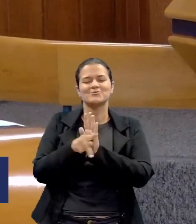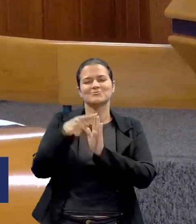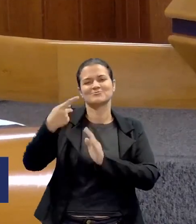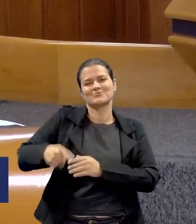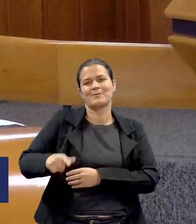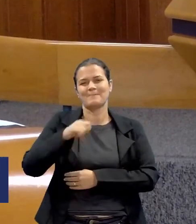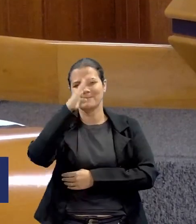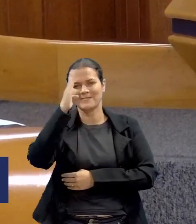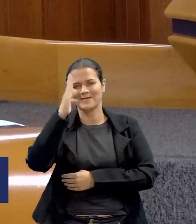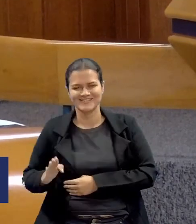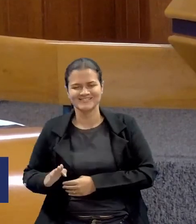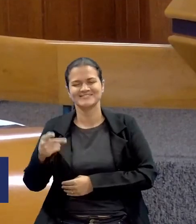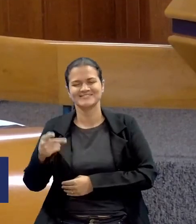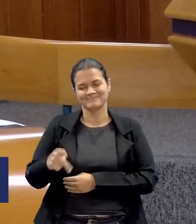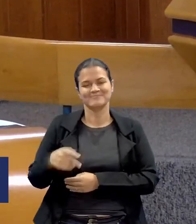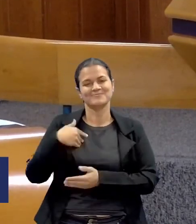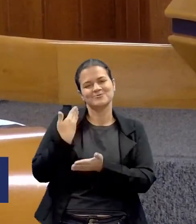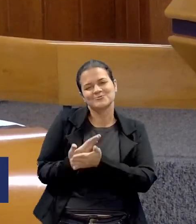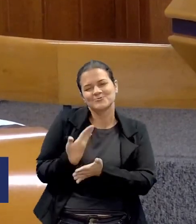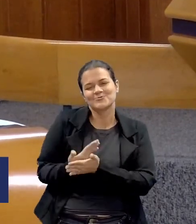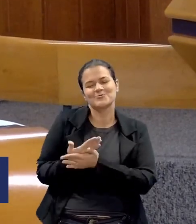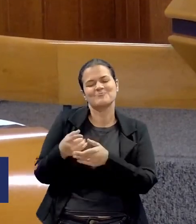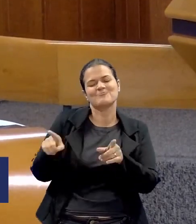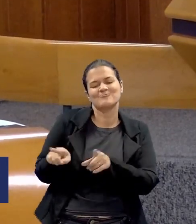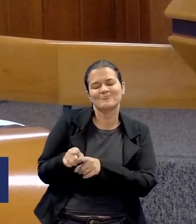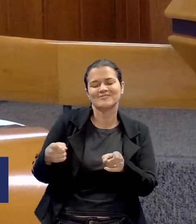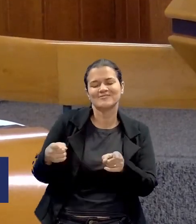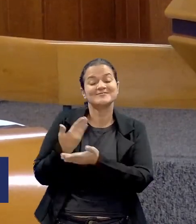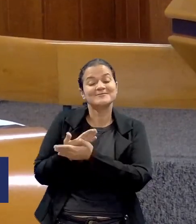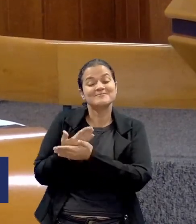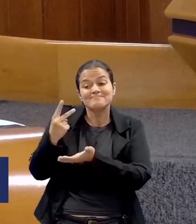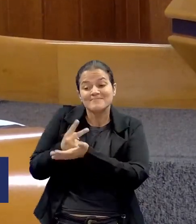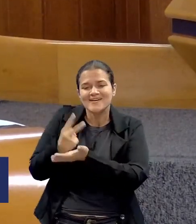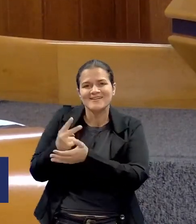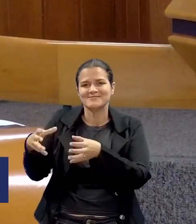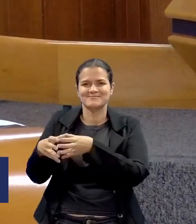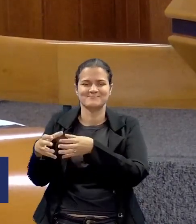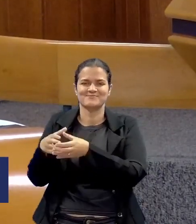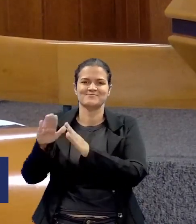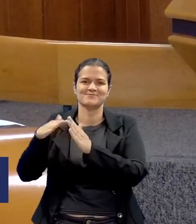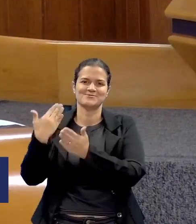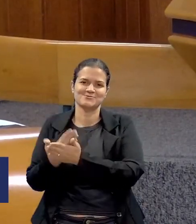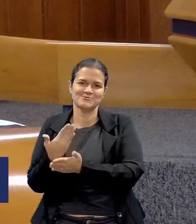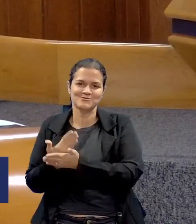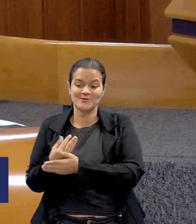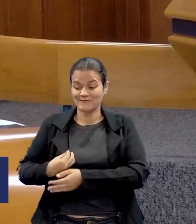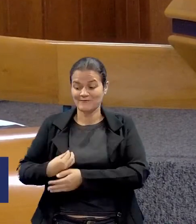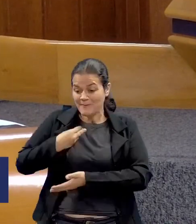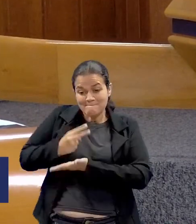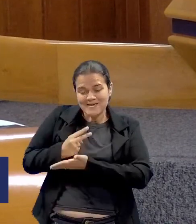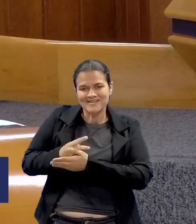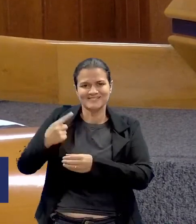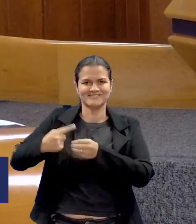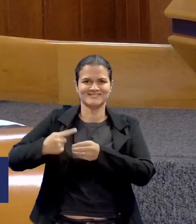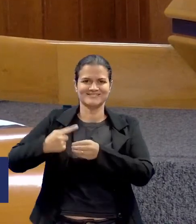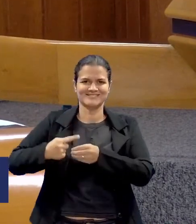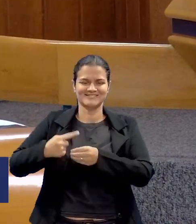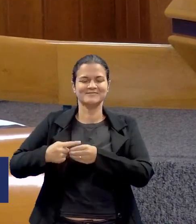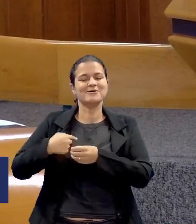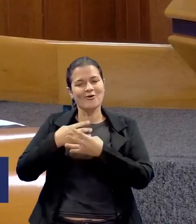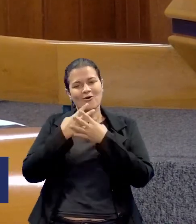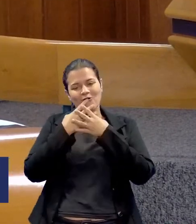Legião Urbana. Estudamos nos mesmos colégios, vivemos nas mesmas cidades. Confesso que